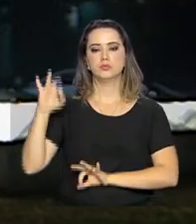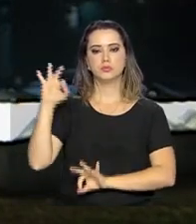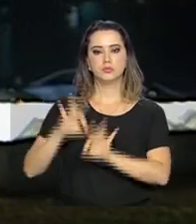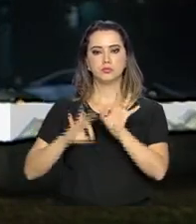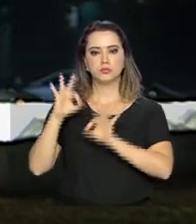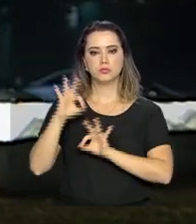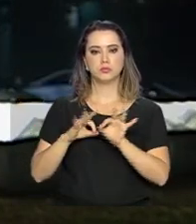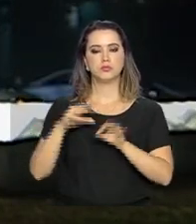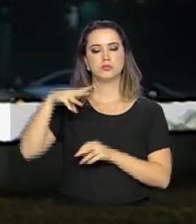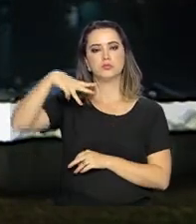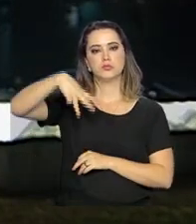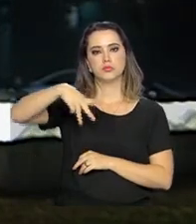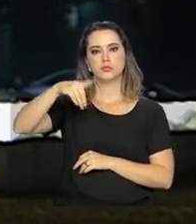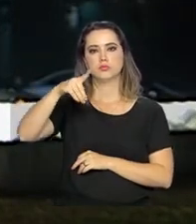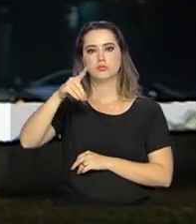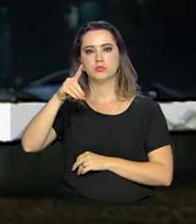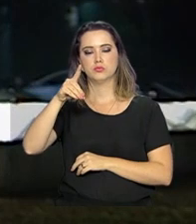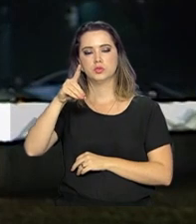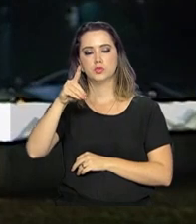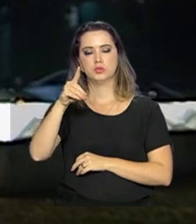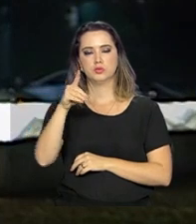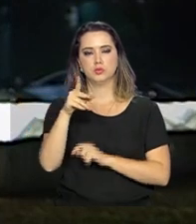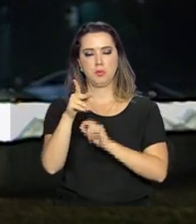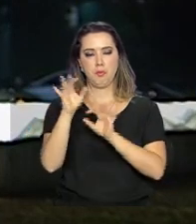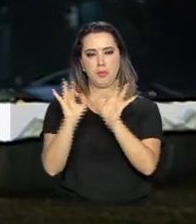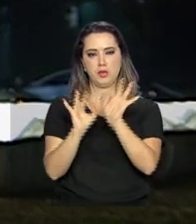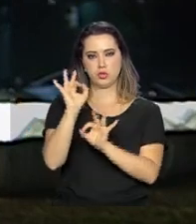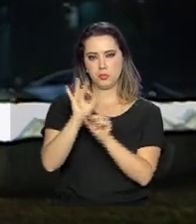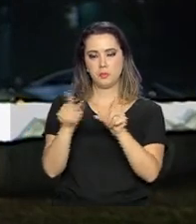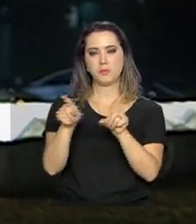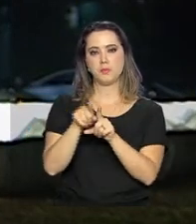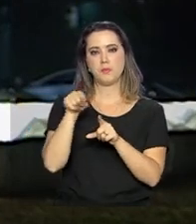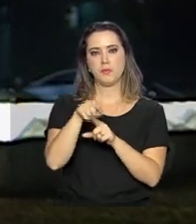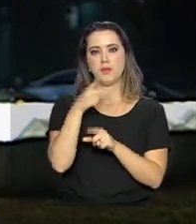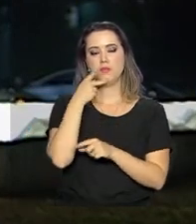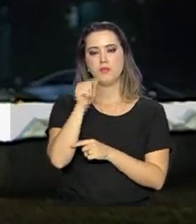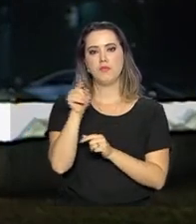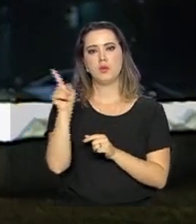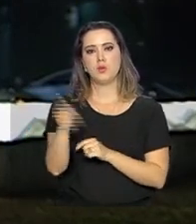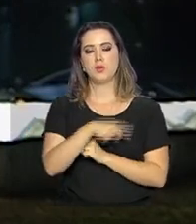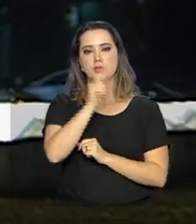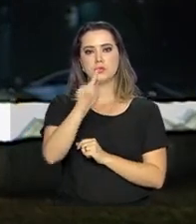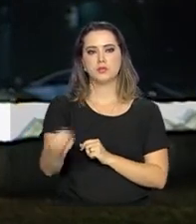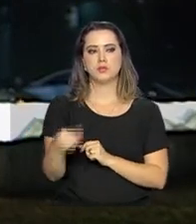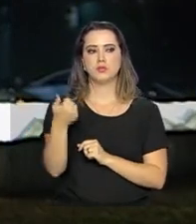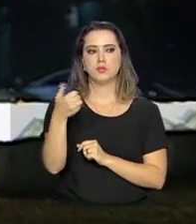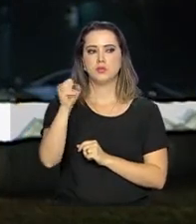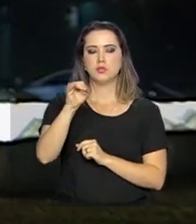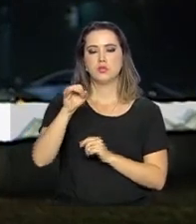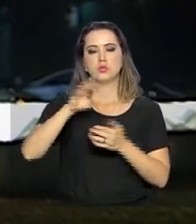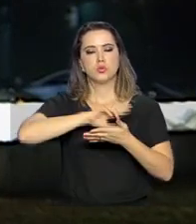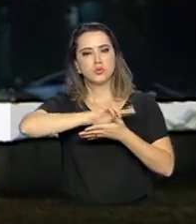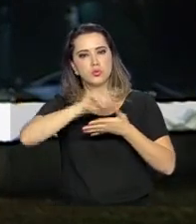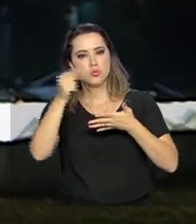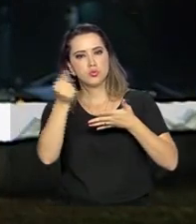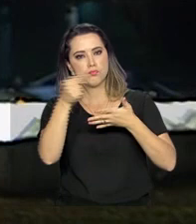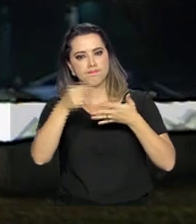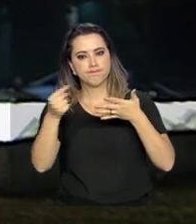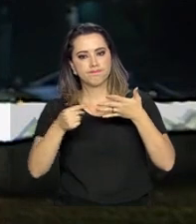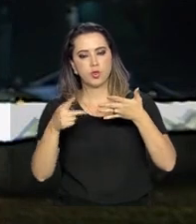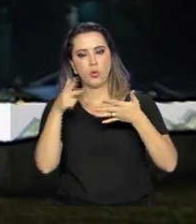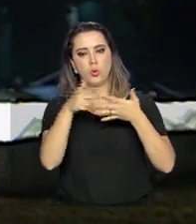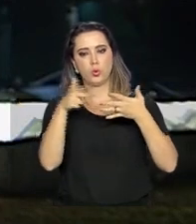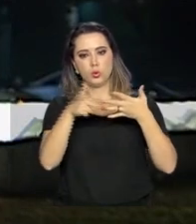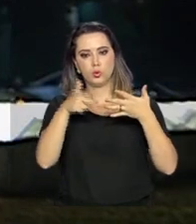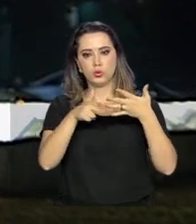desenvolvimento e gestão esteves colnago disse que foram vetados 18 itens a e b ó entre eles